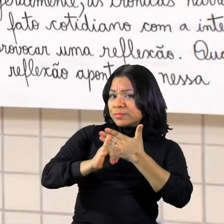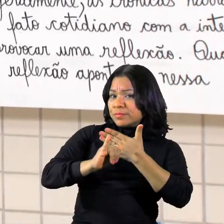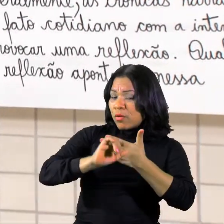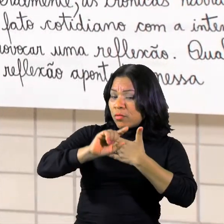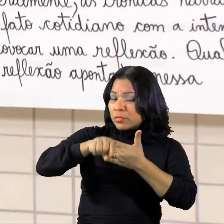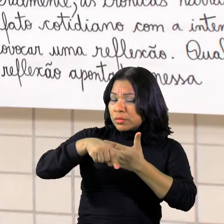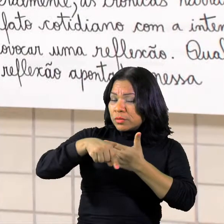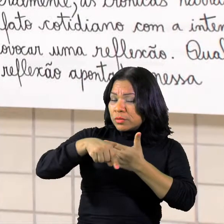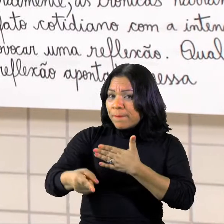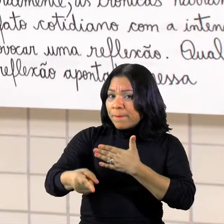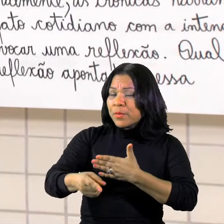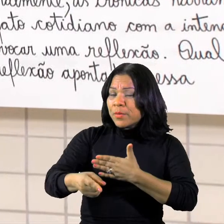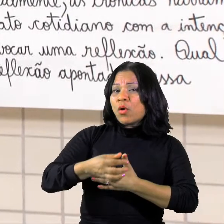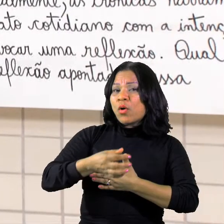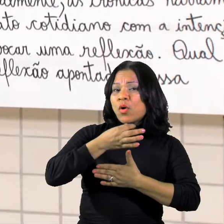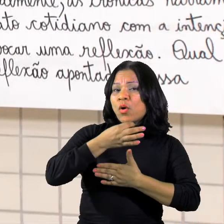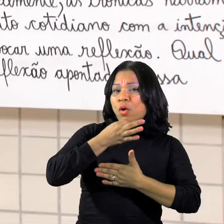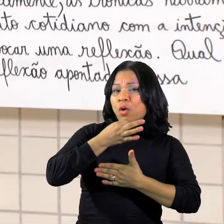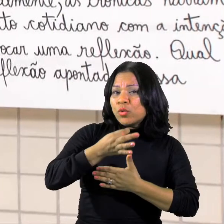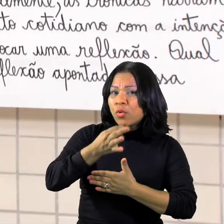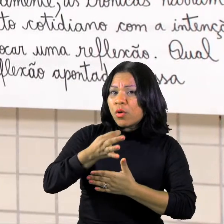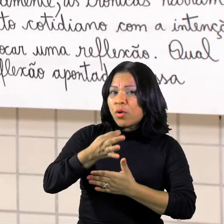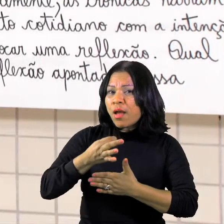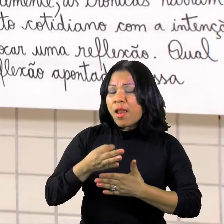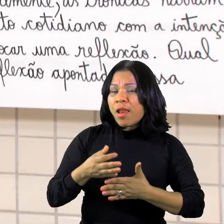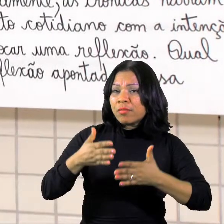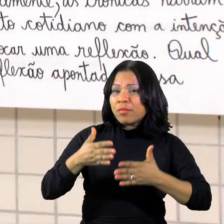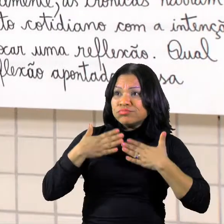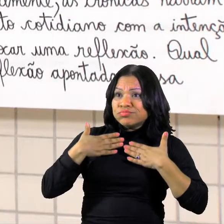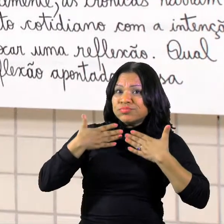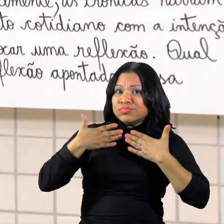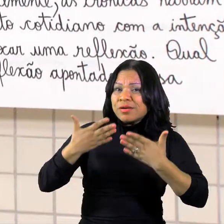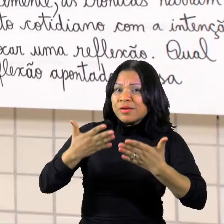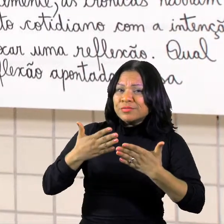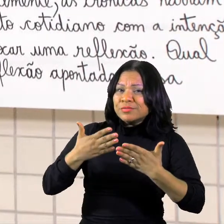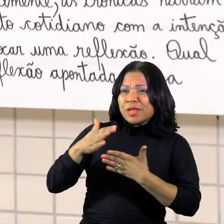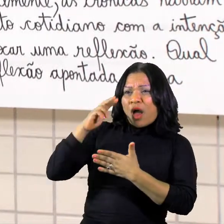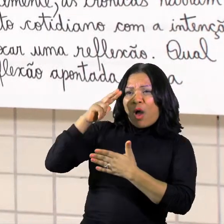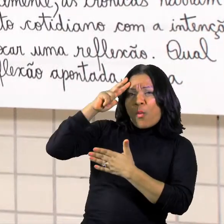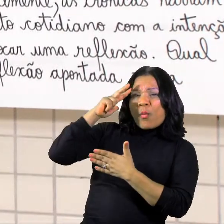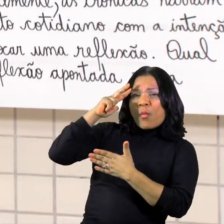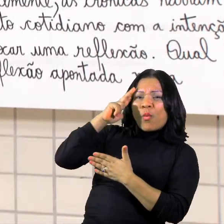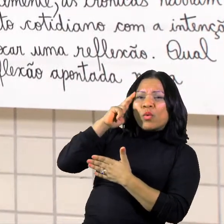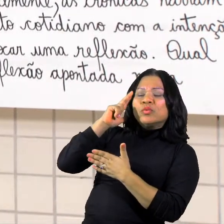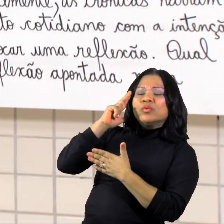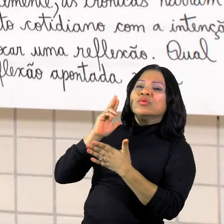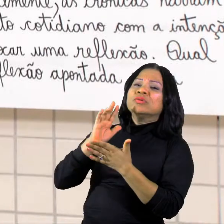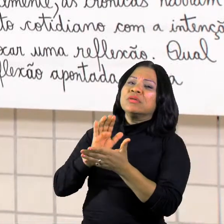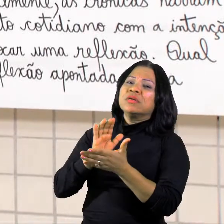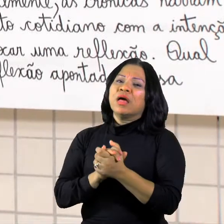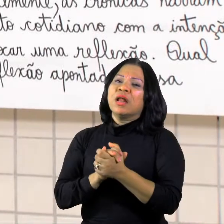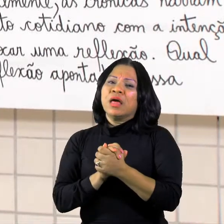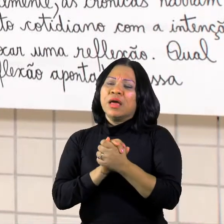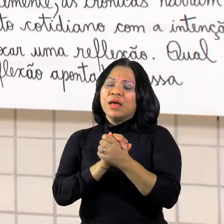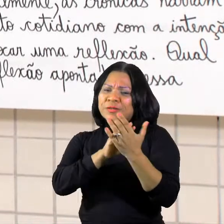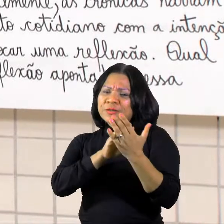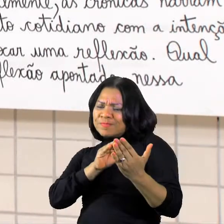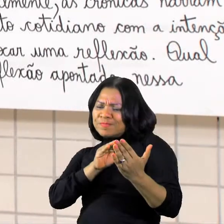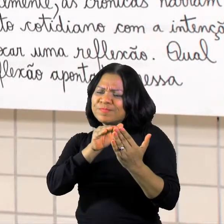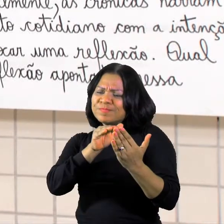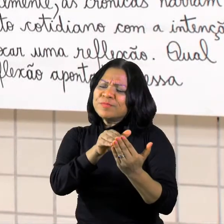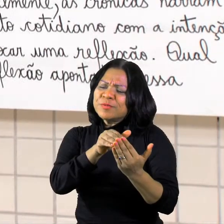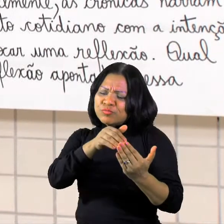do narrador de ficar assustado com os contos e lendas que o impediram de andar sozinho